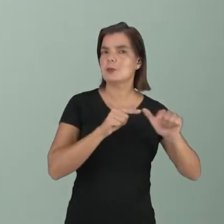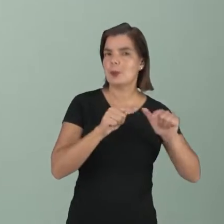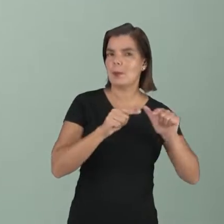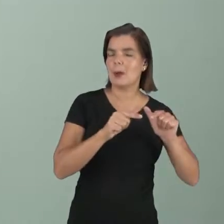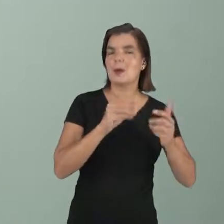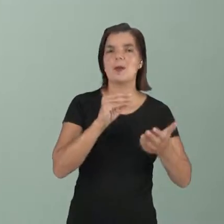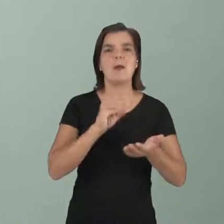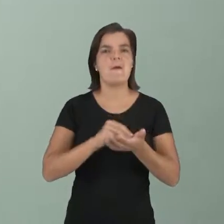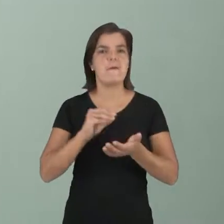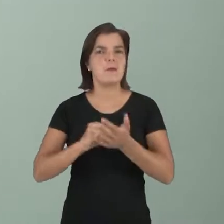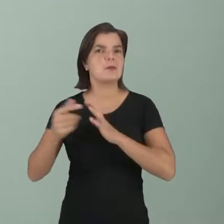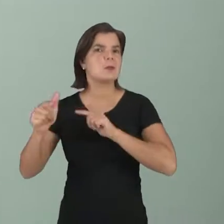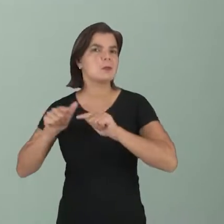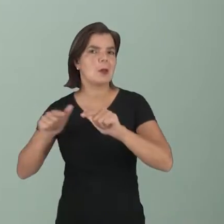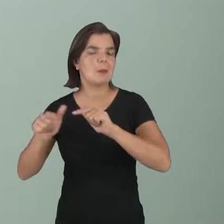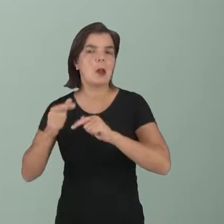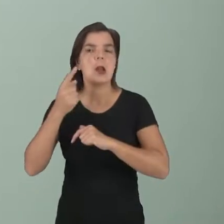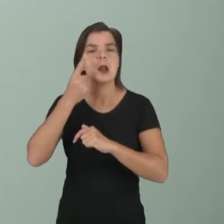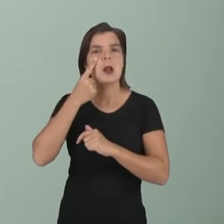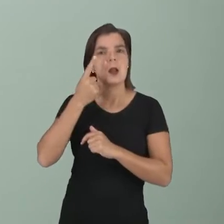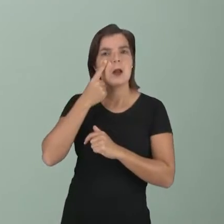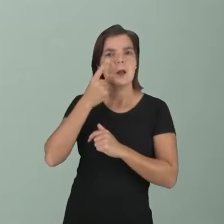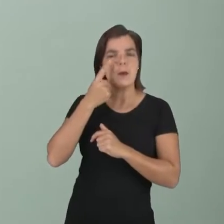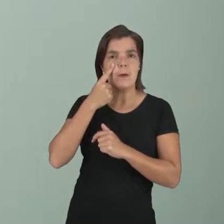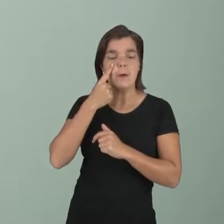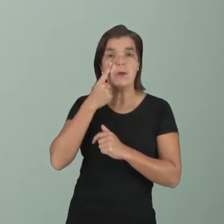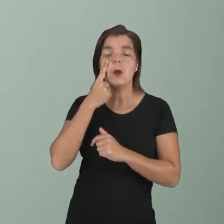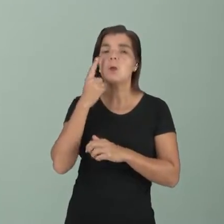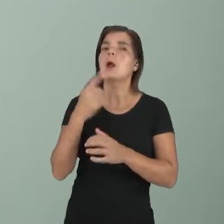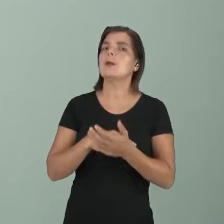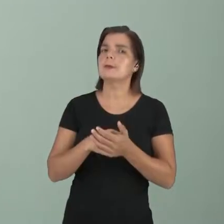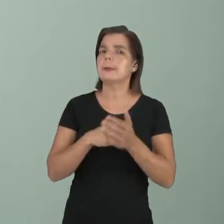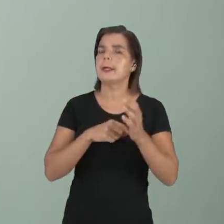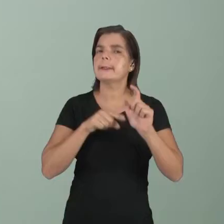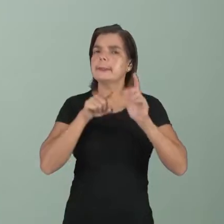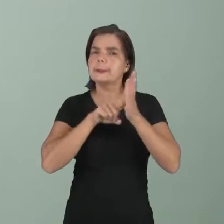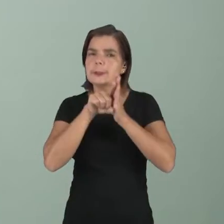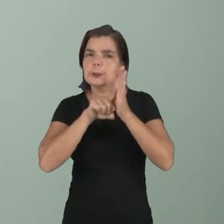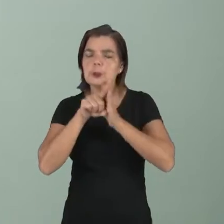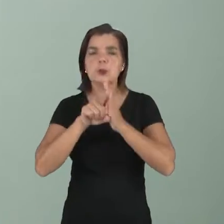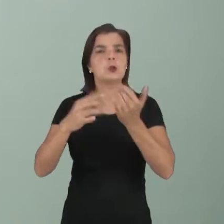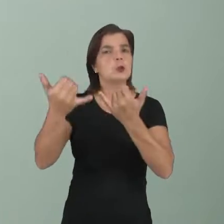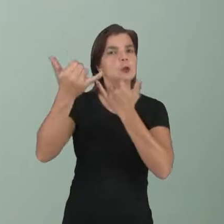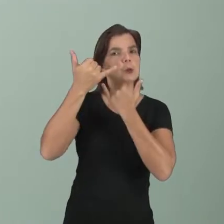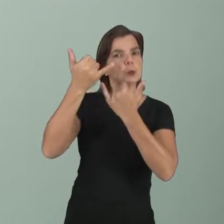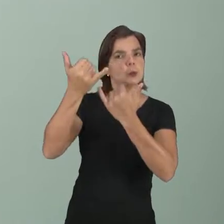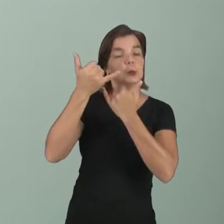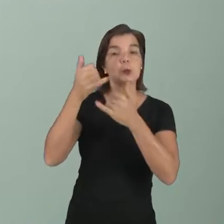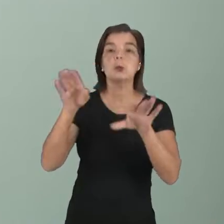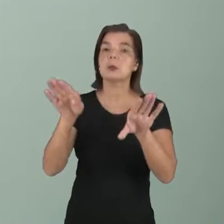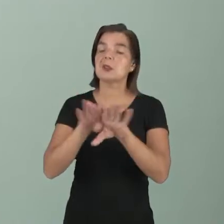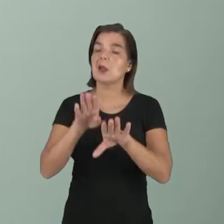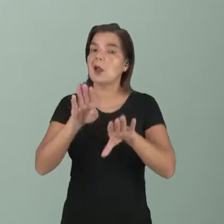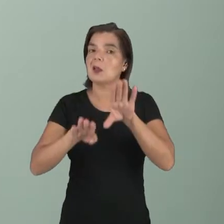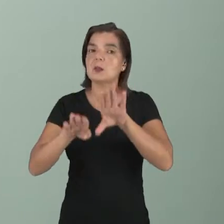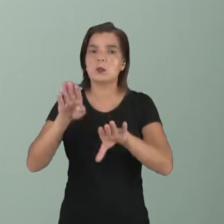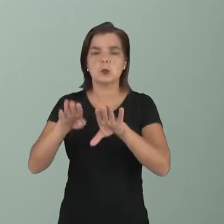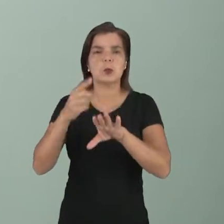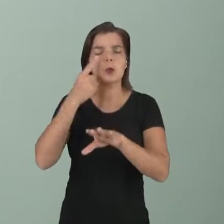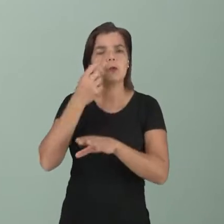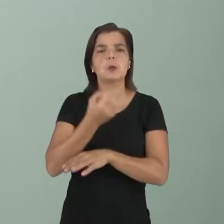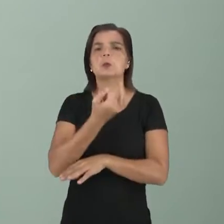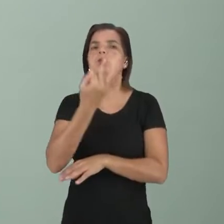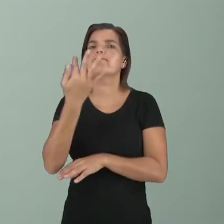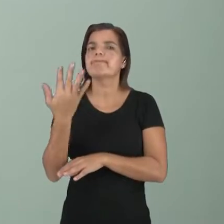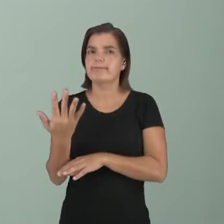emprego e desemprego, quando nós vamos para dados oficiais, por exemplo, dados do IBGE, muitas vezes eles não